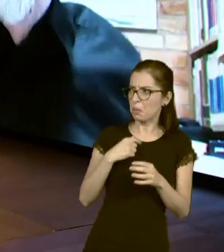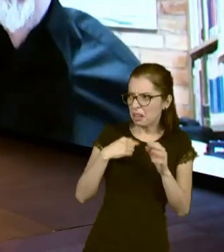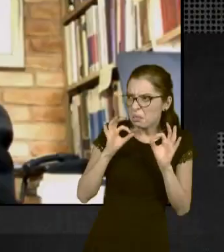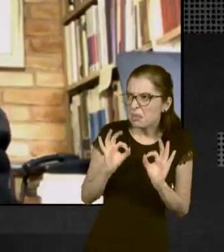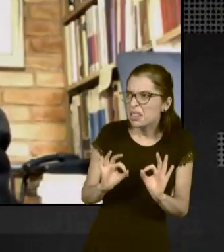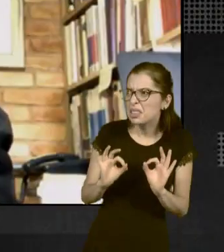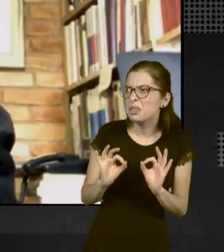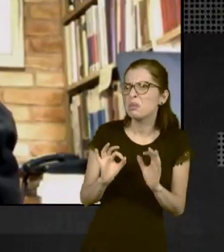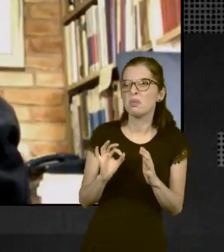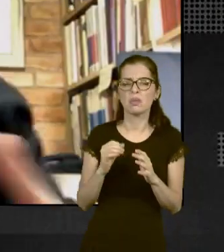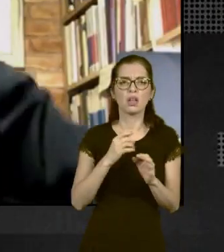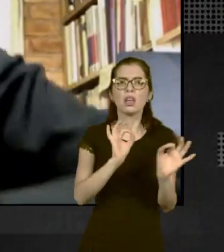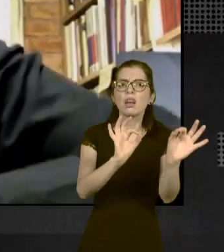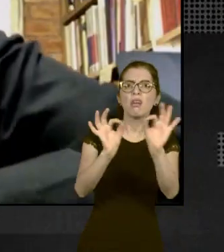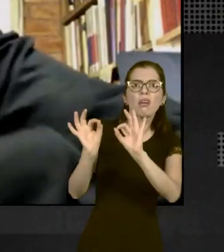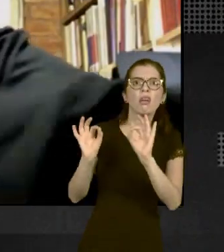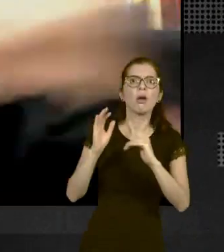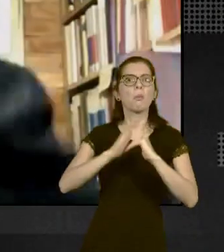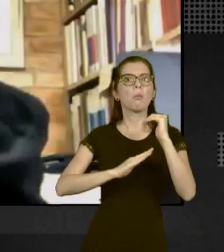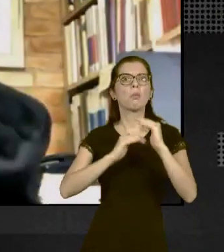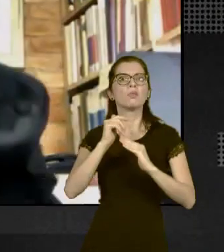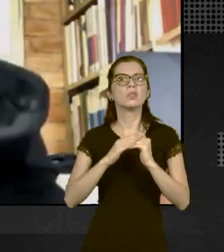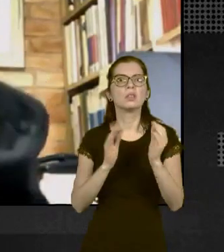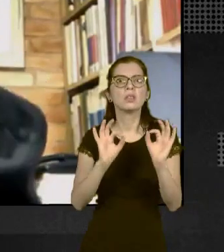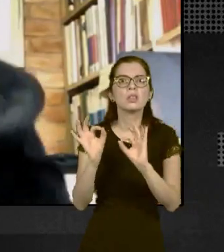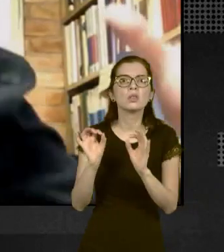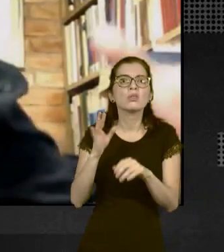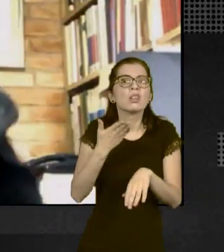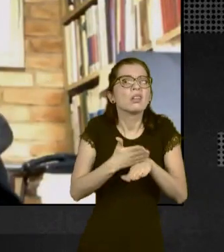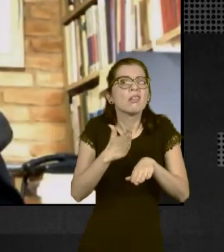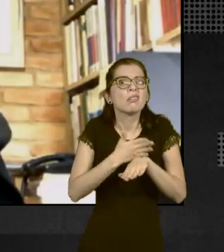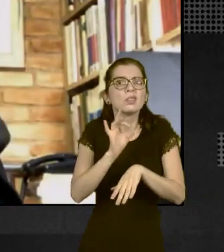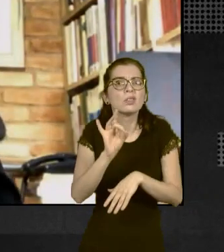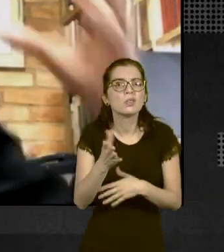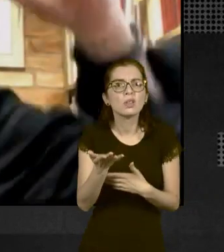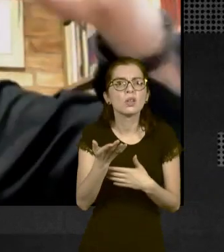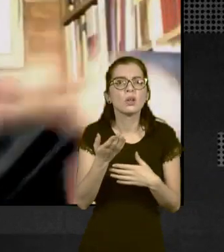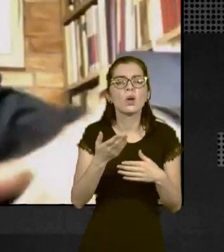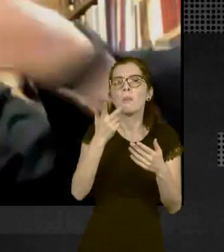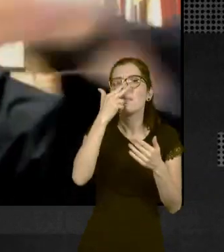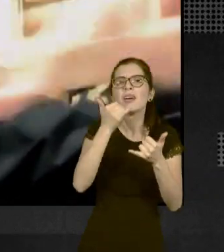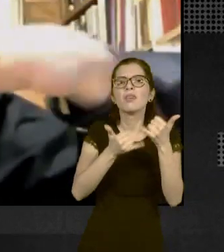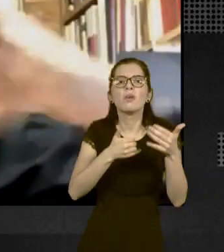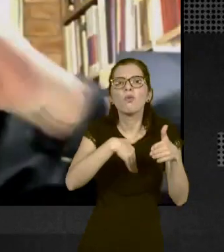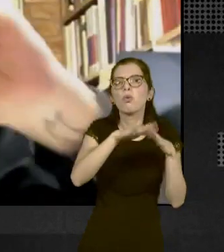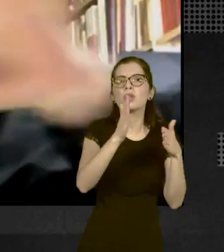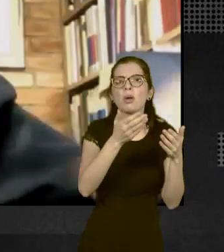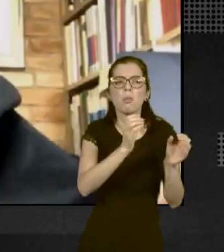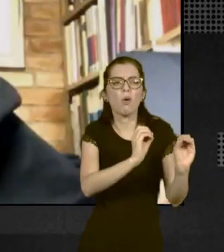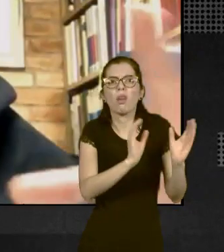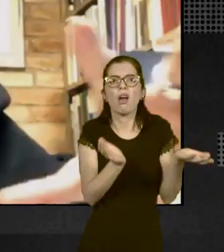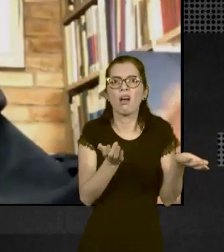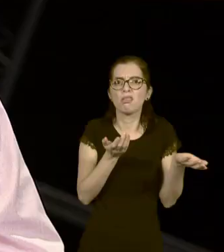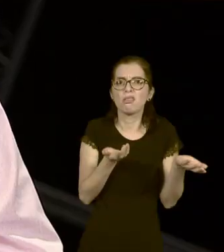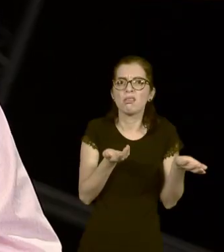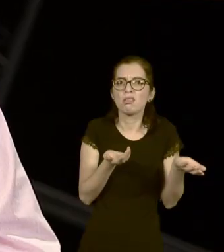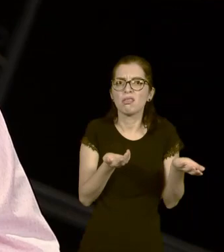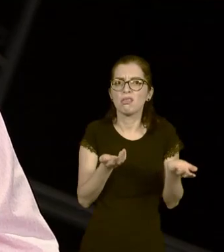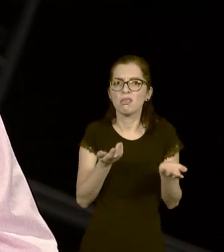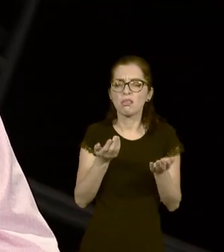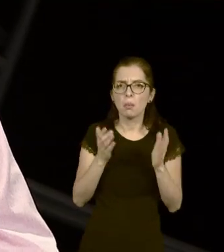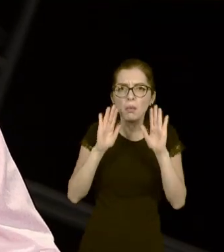era profissional. Nós tínhamos, em vez de a gente ficar jogando bola no campinho, a gente reunia aquelas pessoas mais tortas do